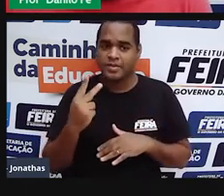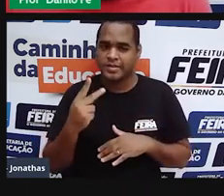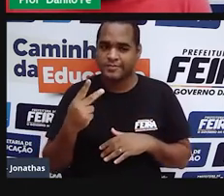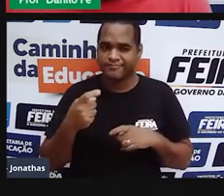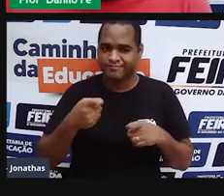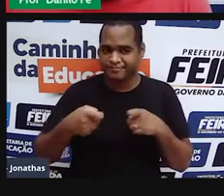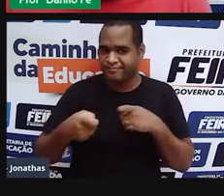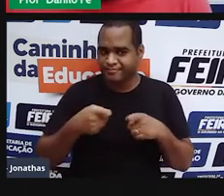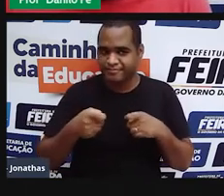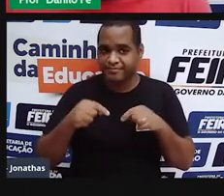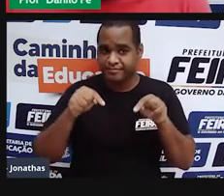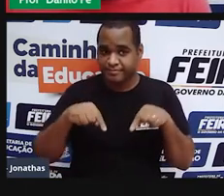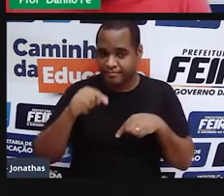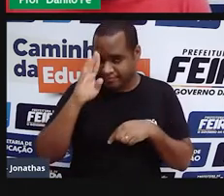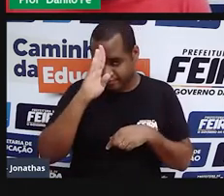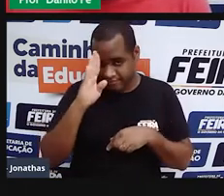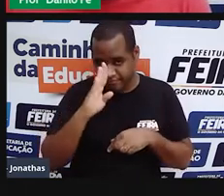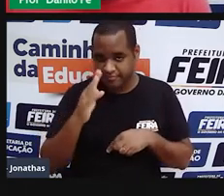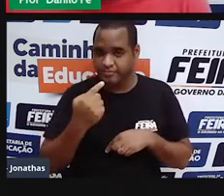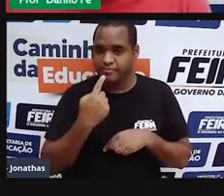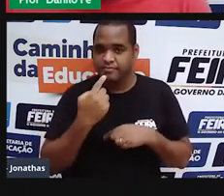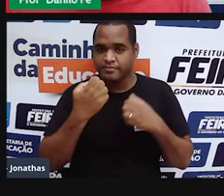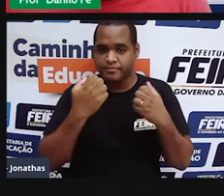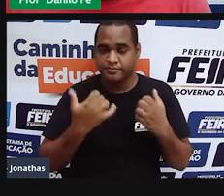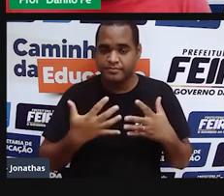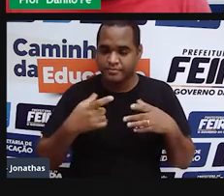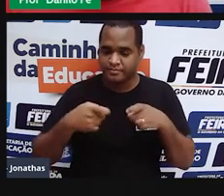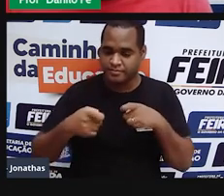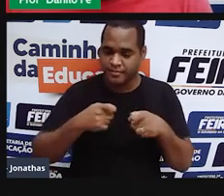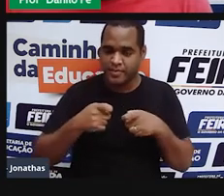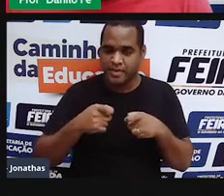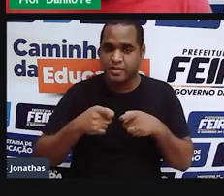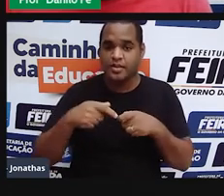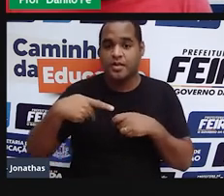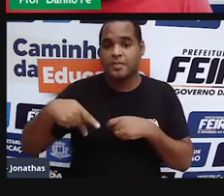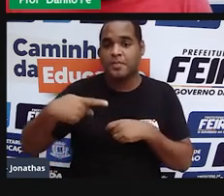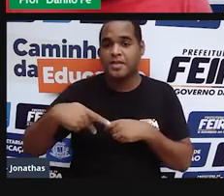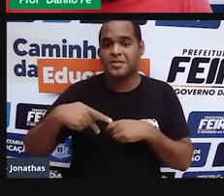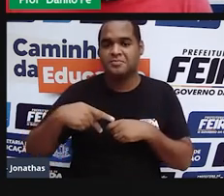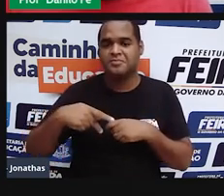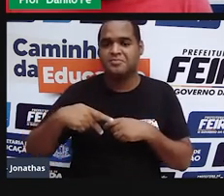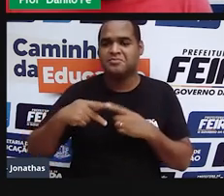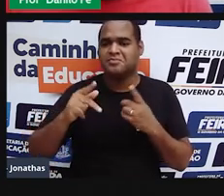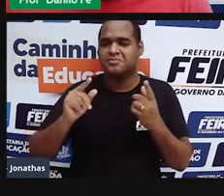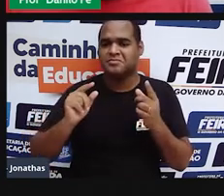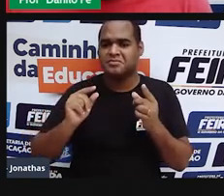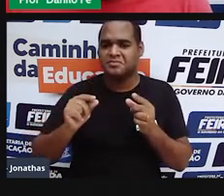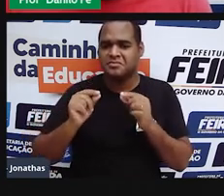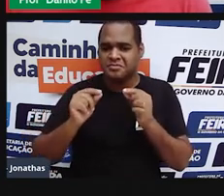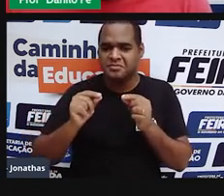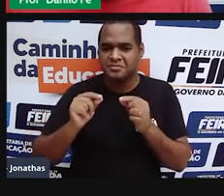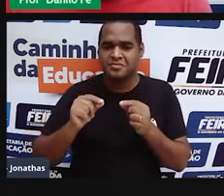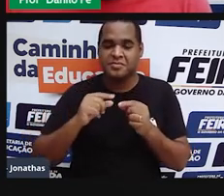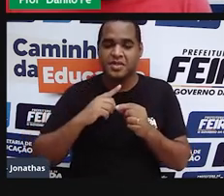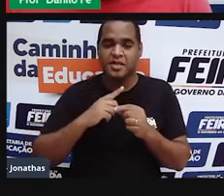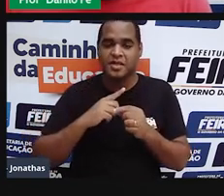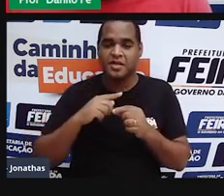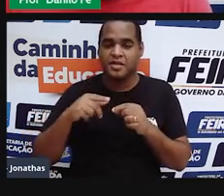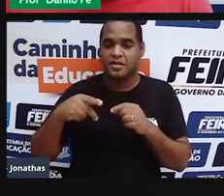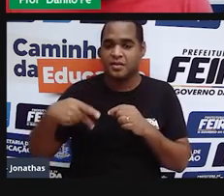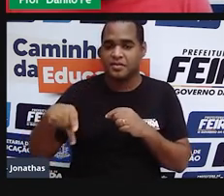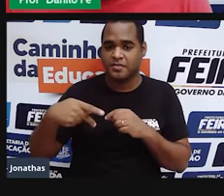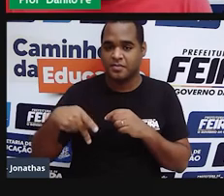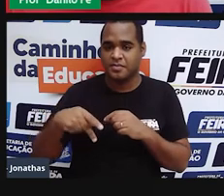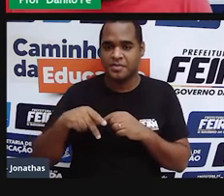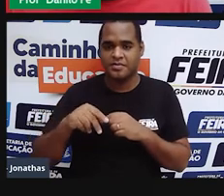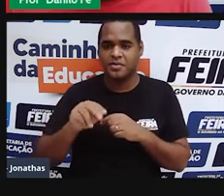aqui no Brasil a gente chama e Paraguai só paraguaio não vem a